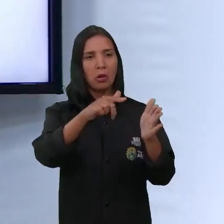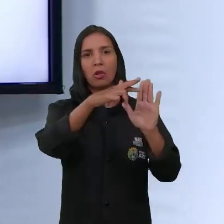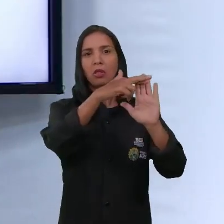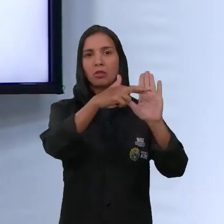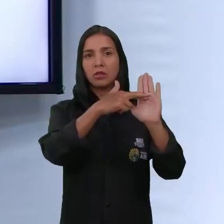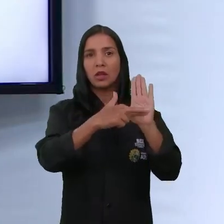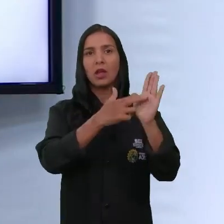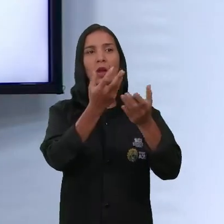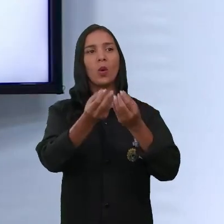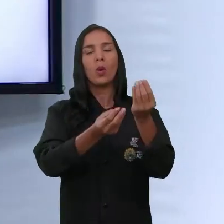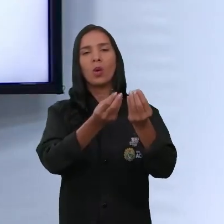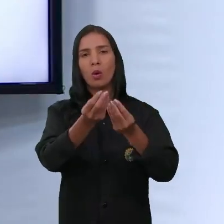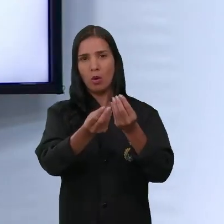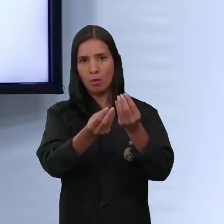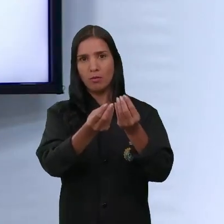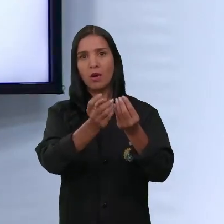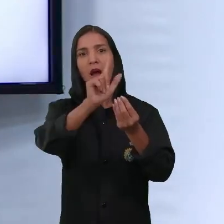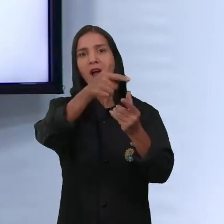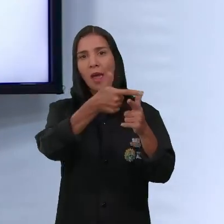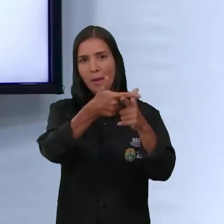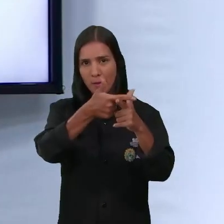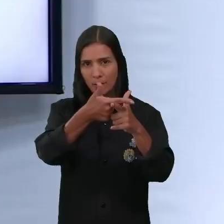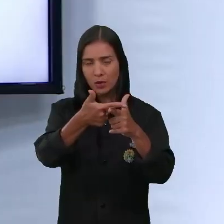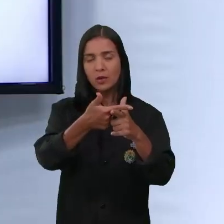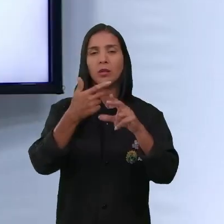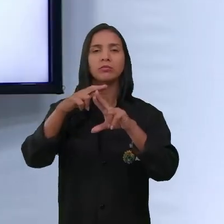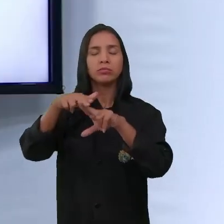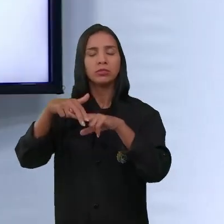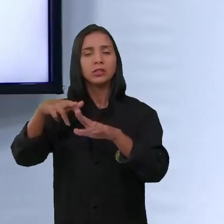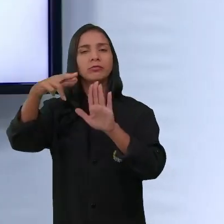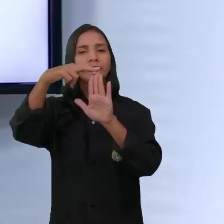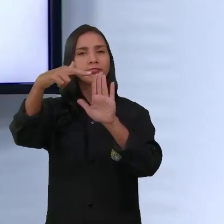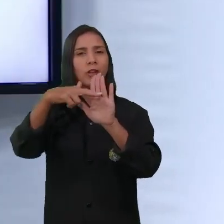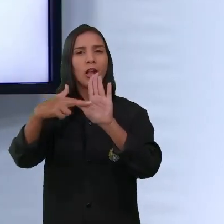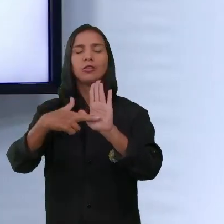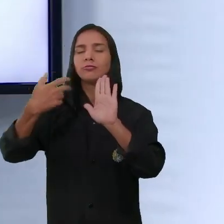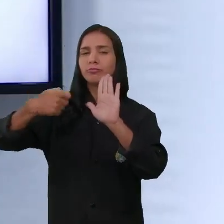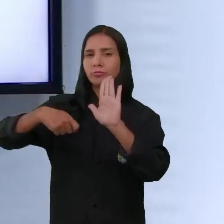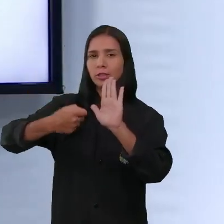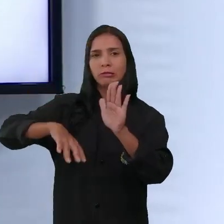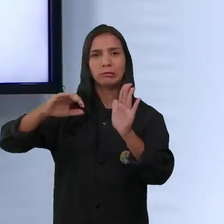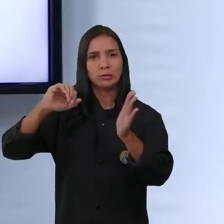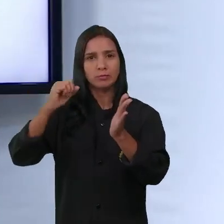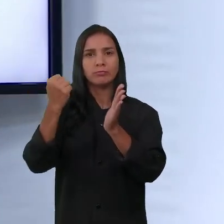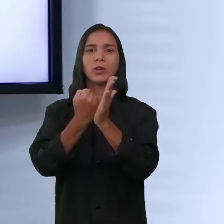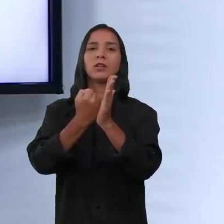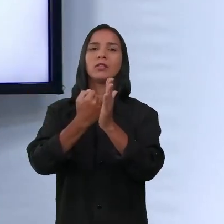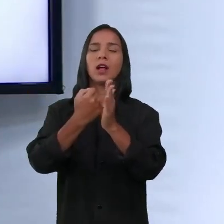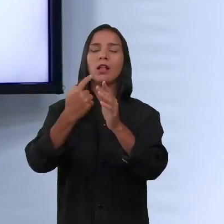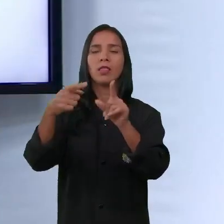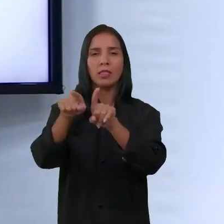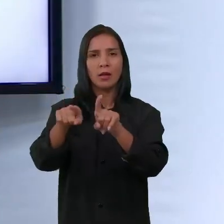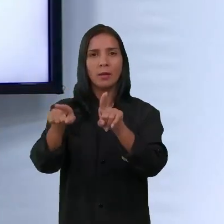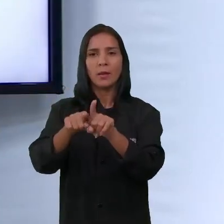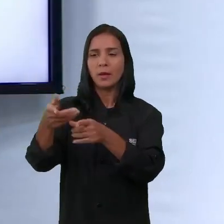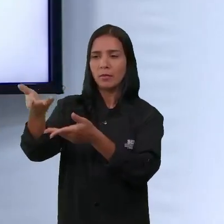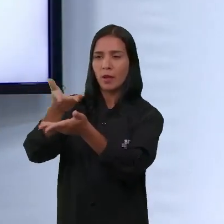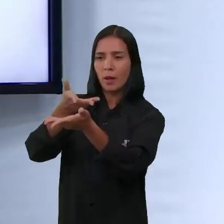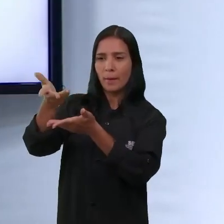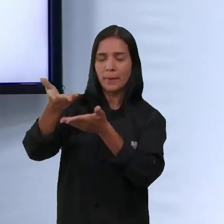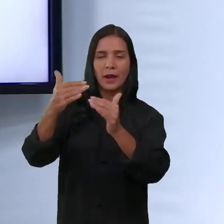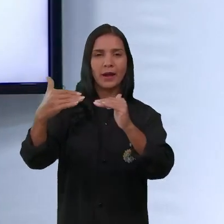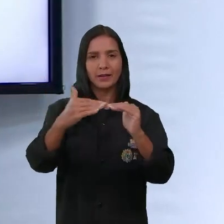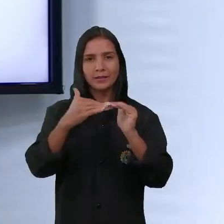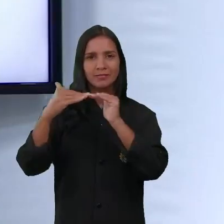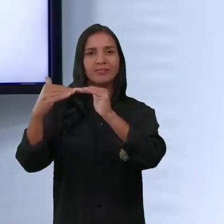de regramento é absolutamente necessário e salutar para a convivência social. Vamos